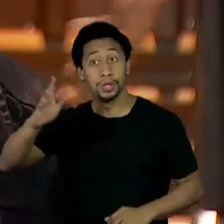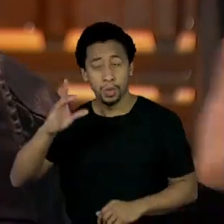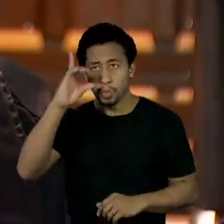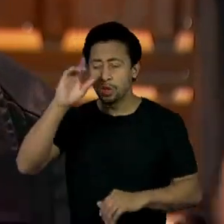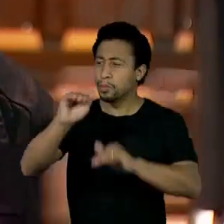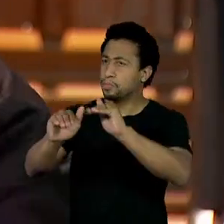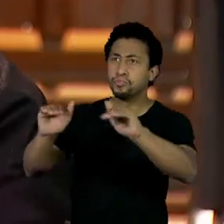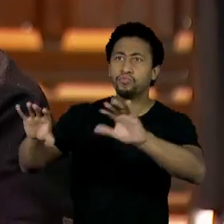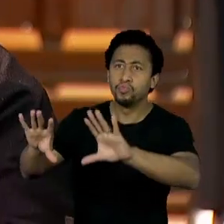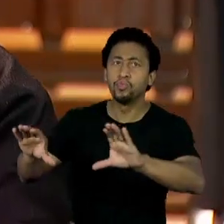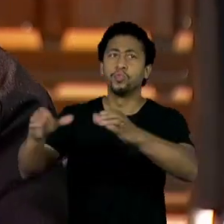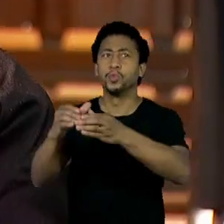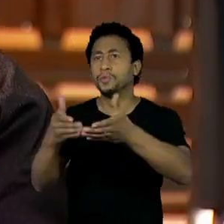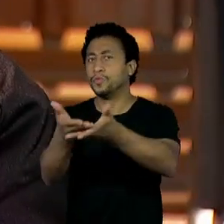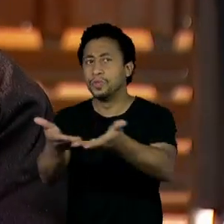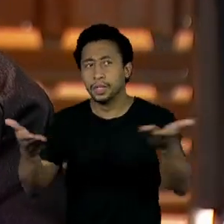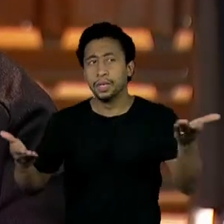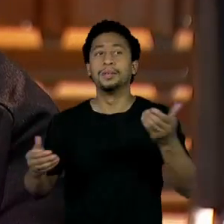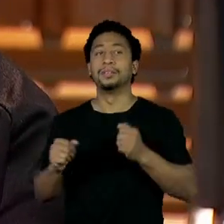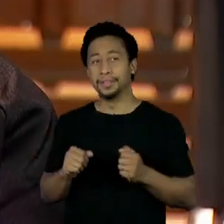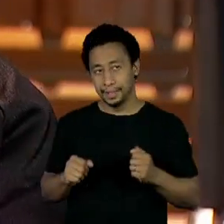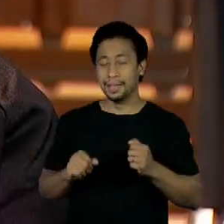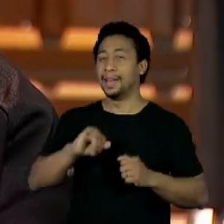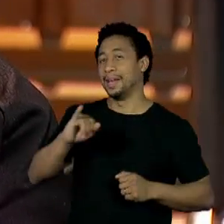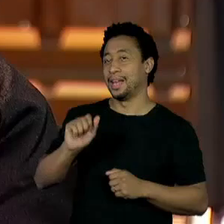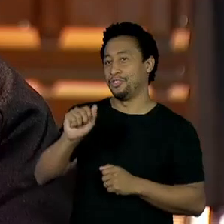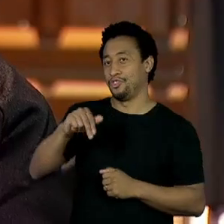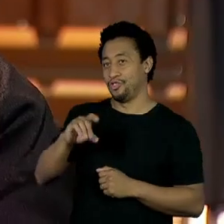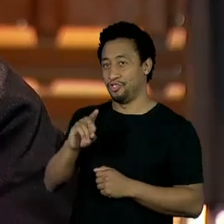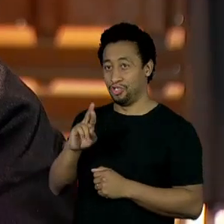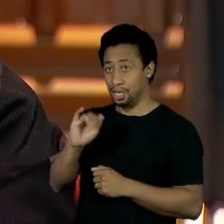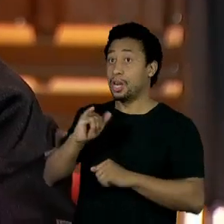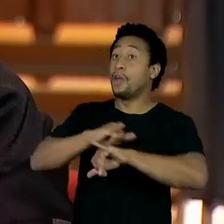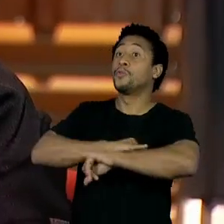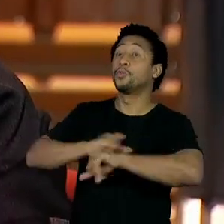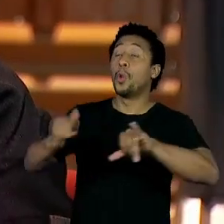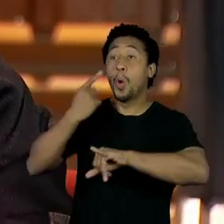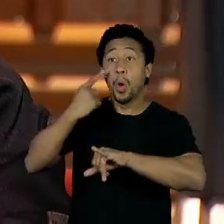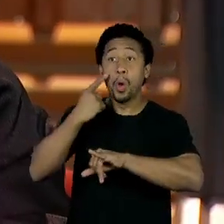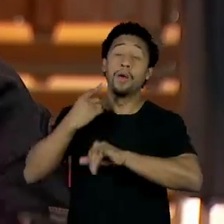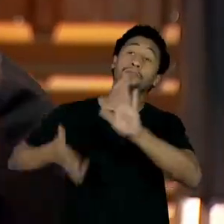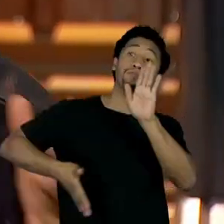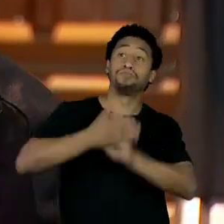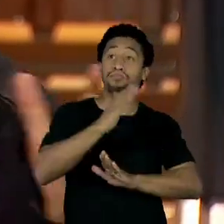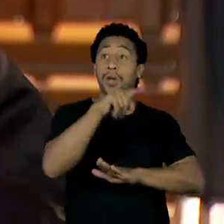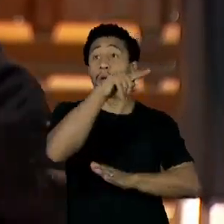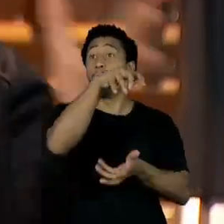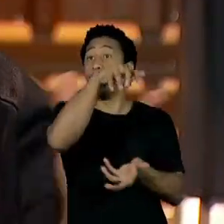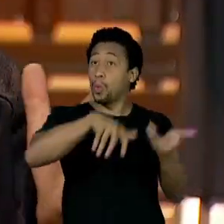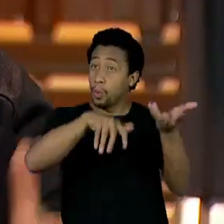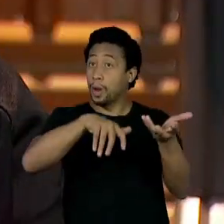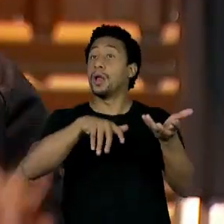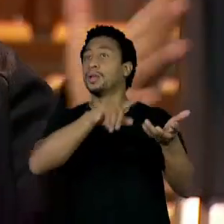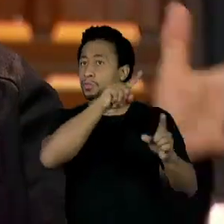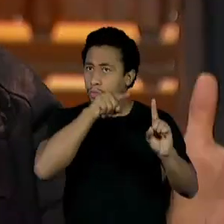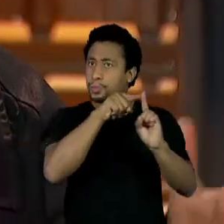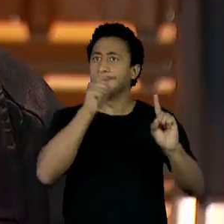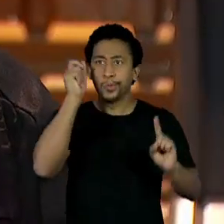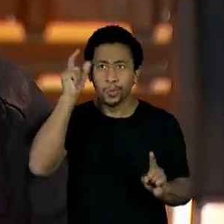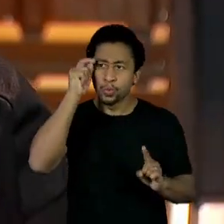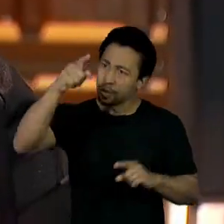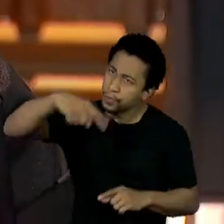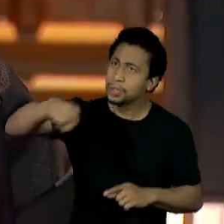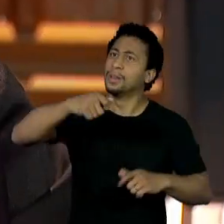pessoal da cultura, vai ter um lançamento de não sei o quê da cultura no Congresso e é preciso que vocês, a cultura, estejam